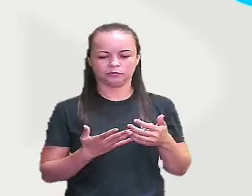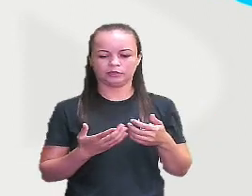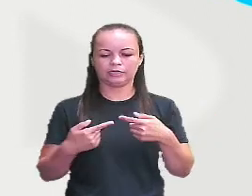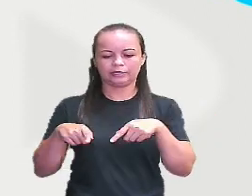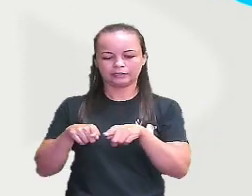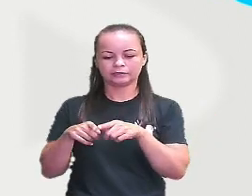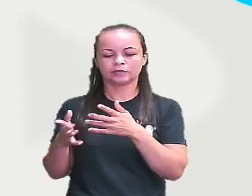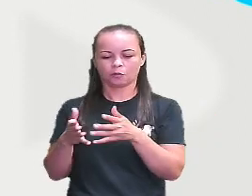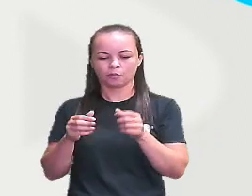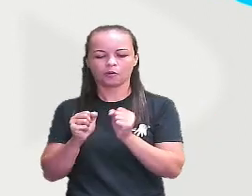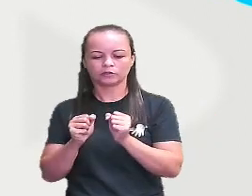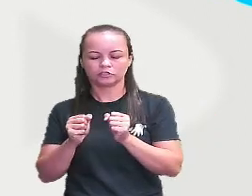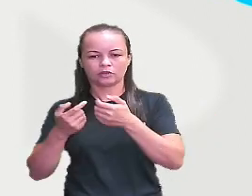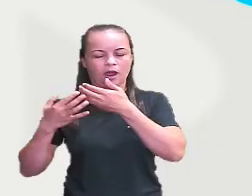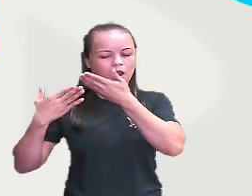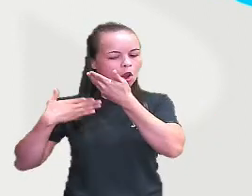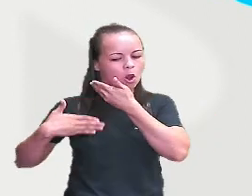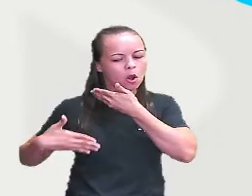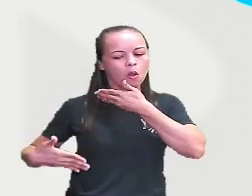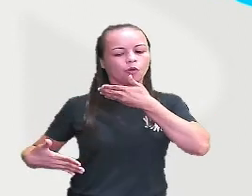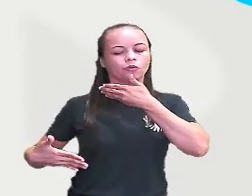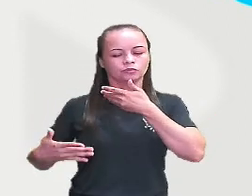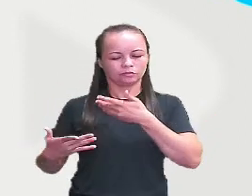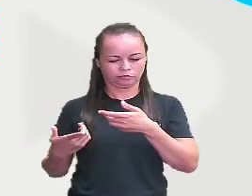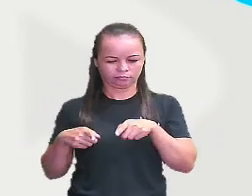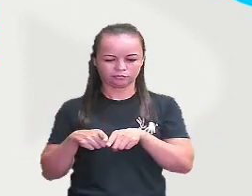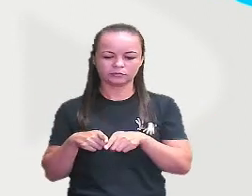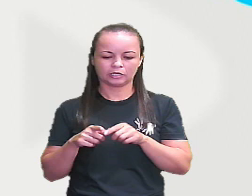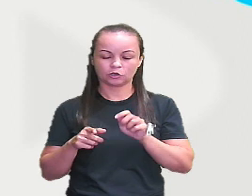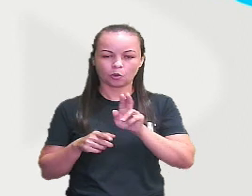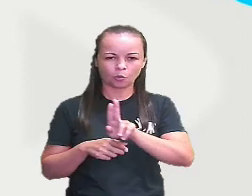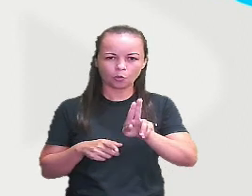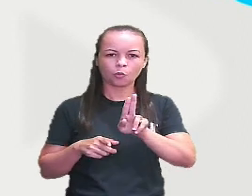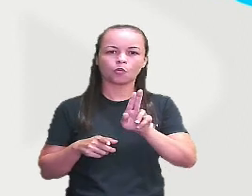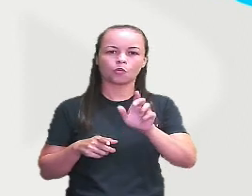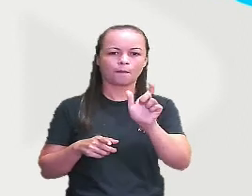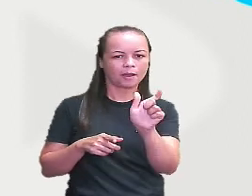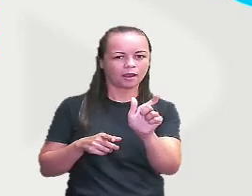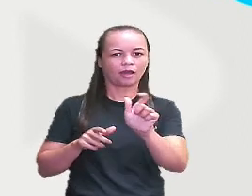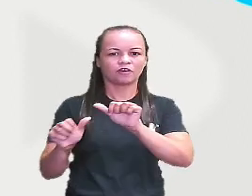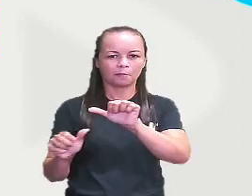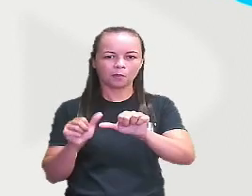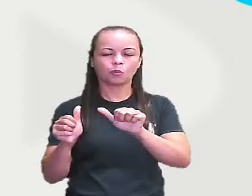está longo. O gato saltou o muro.